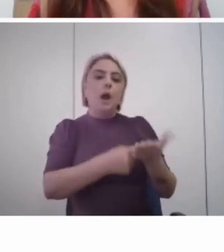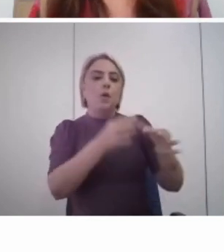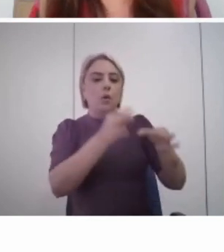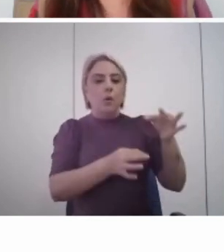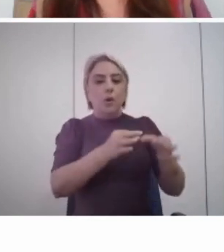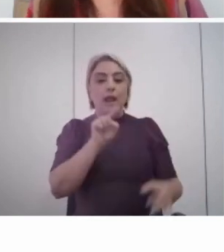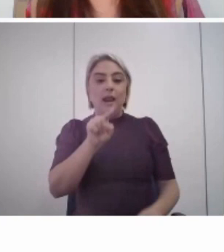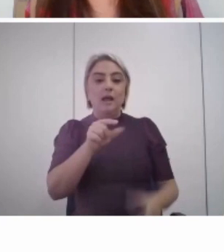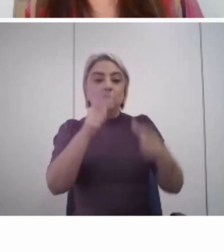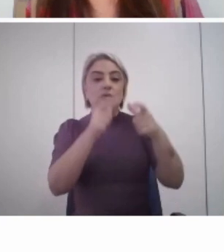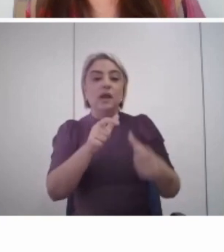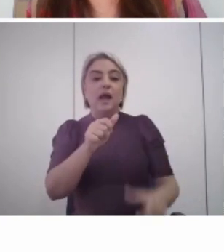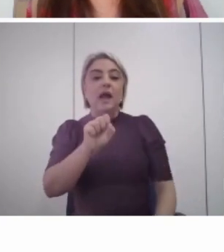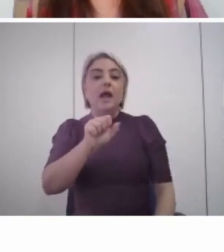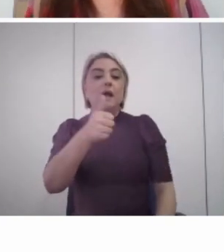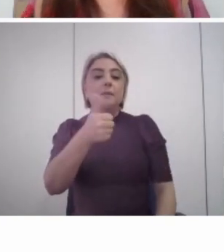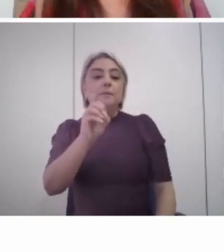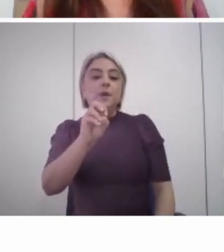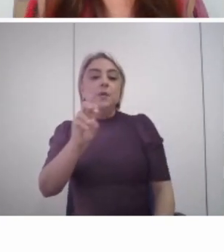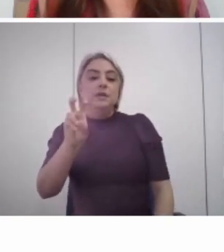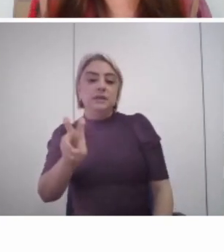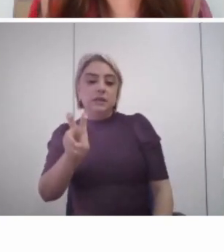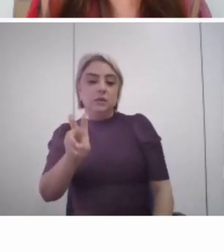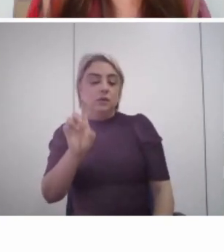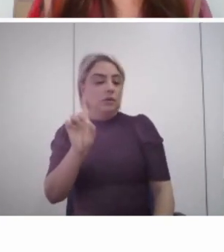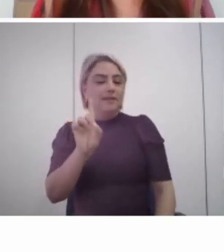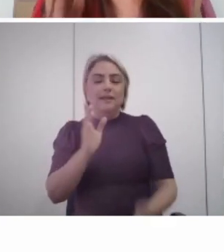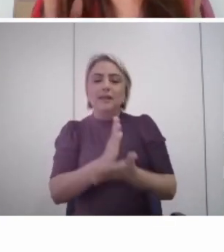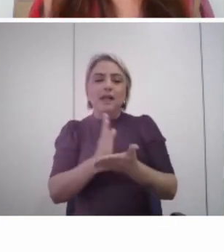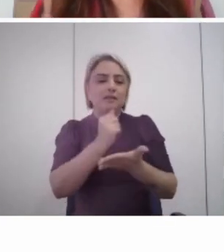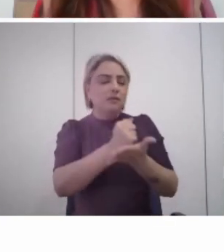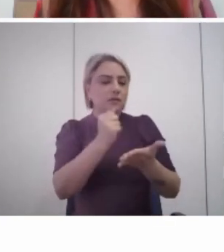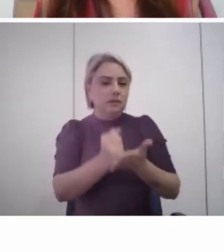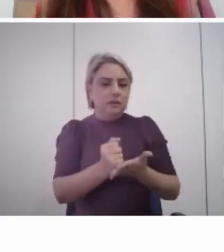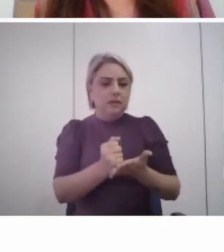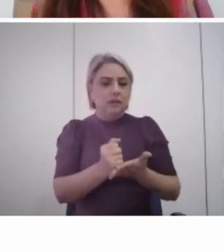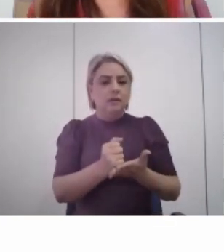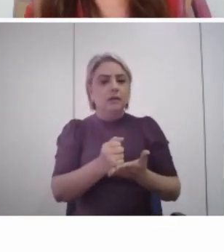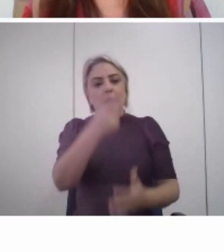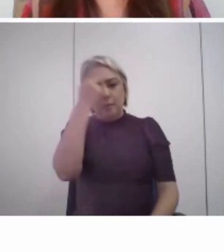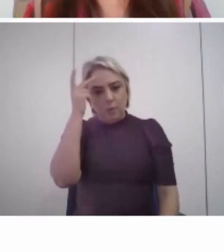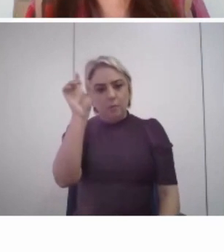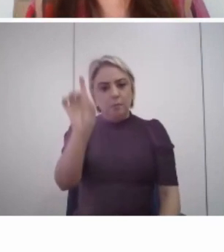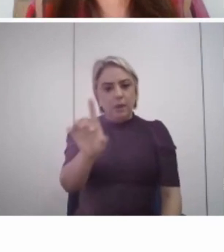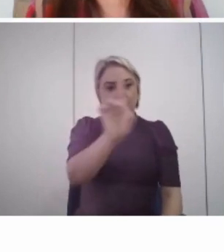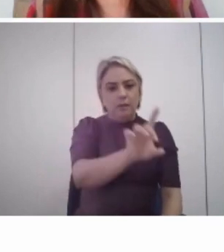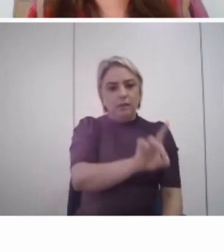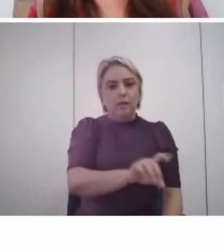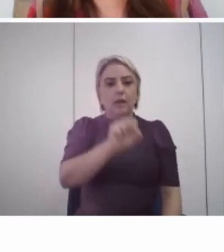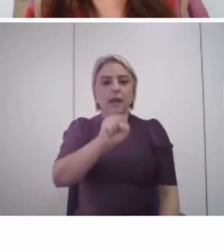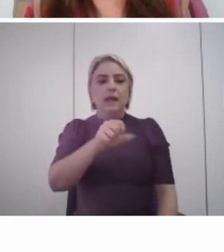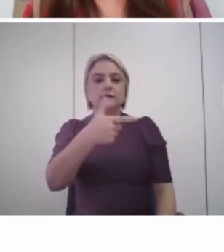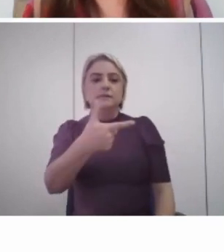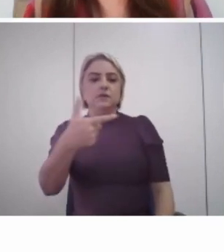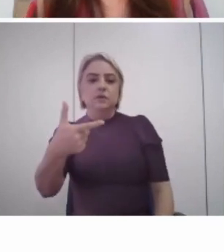1005. Não tem nada a ver com a informação que a gente fala da contratação que é feita a cada trabalhador, né, no evento